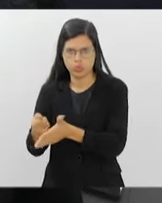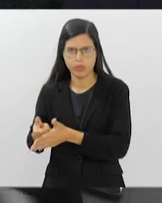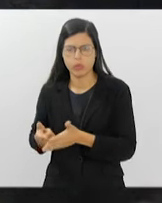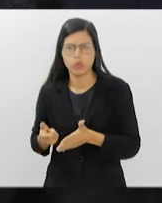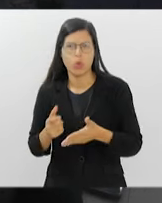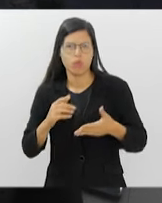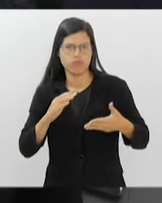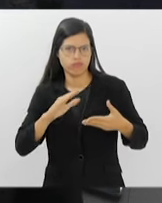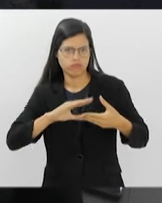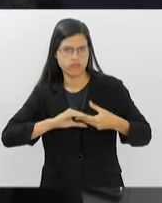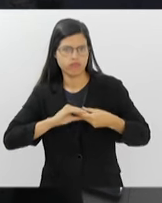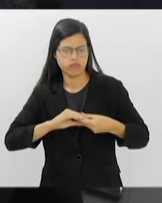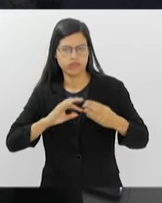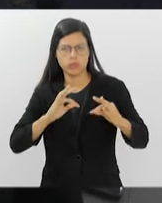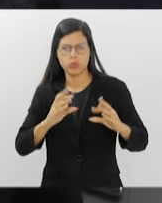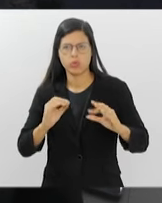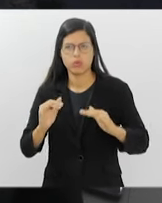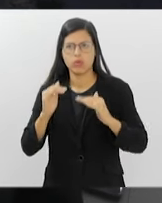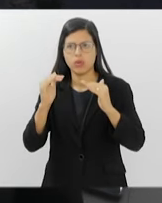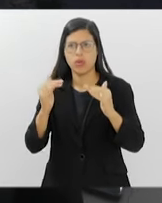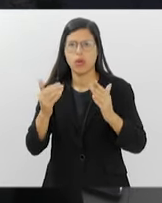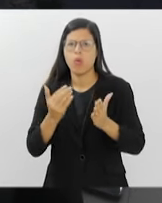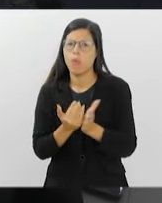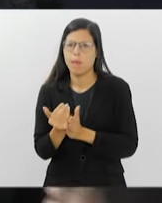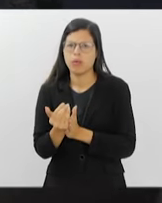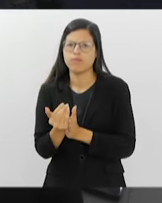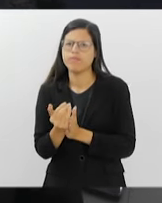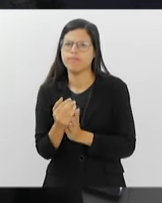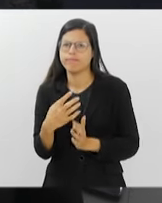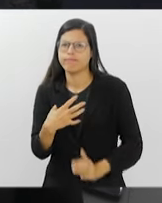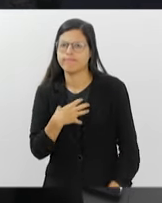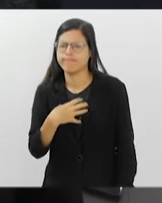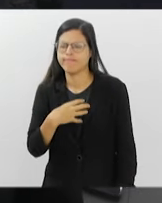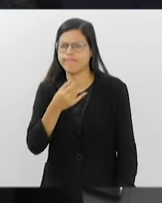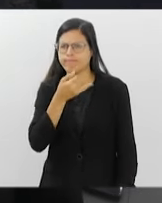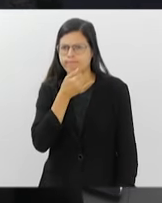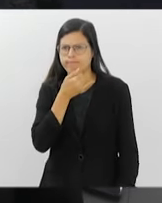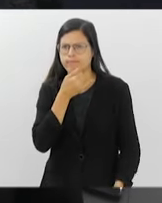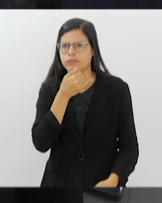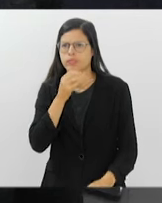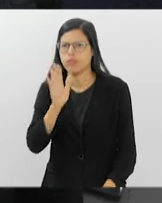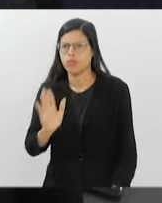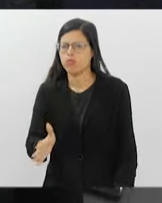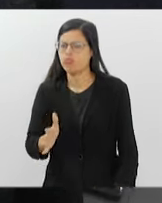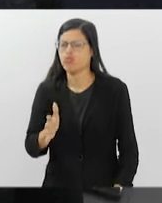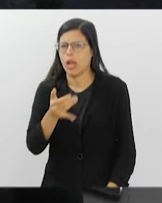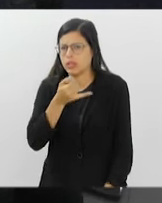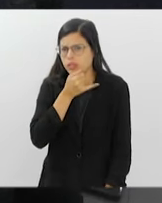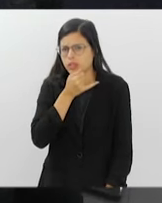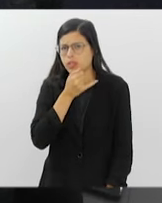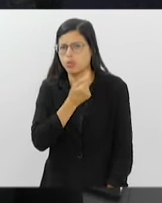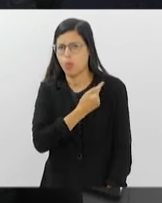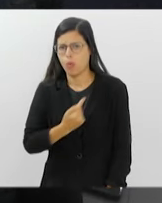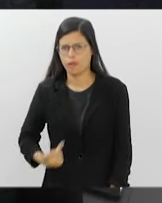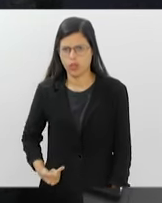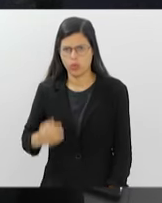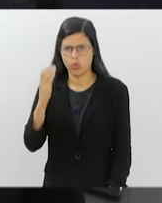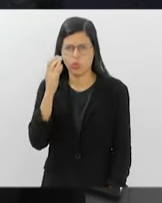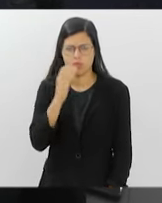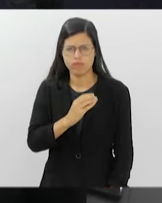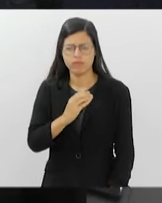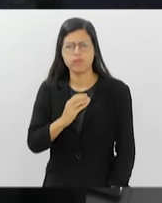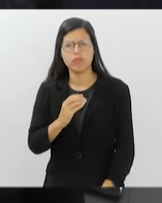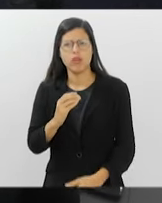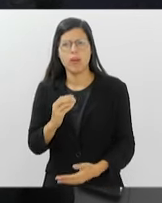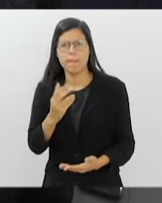n com sentimento de decepção já tô decepcionado com o governo Cláudio Castro e aí quando você se tem uma falta de